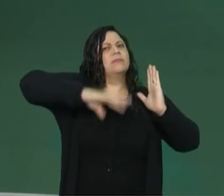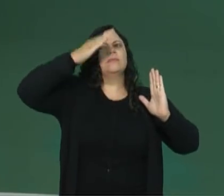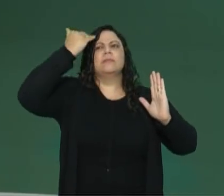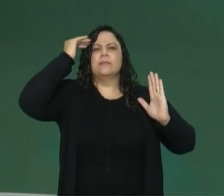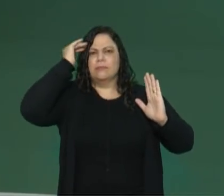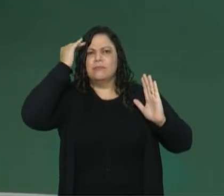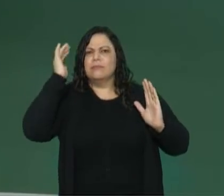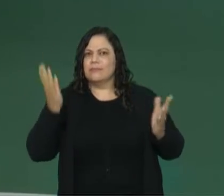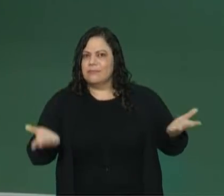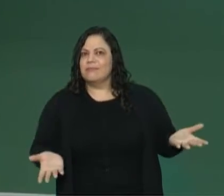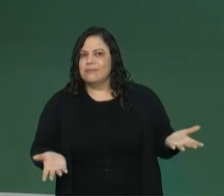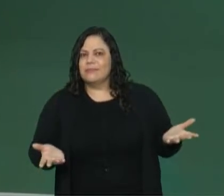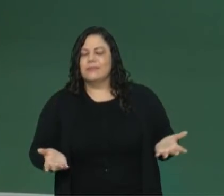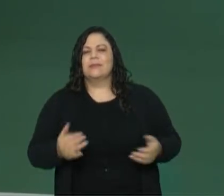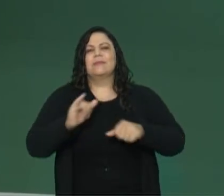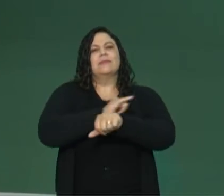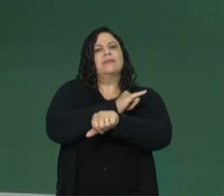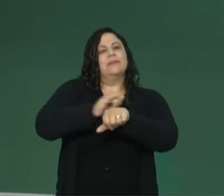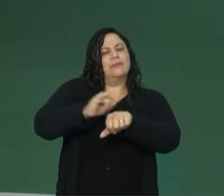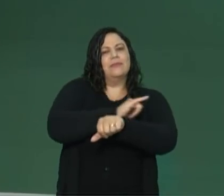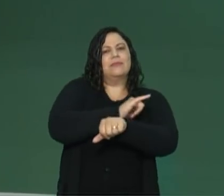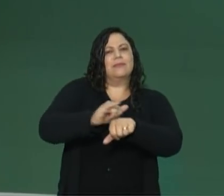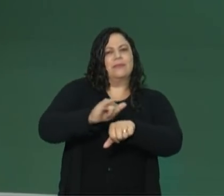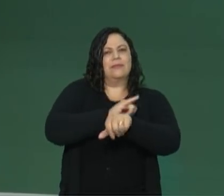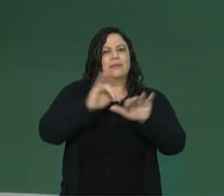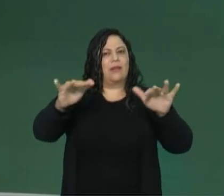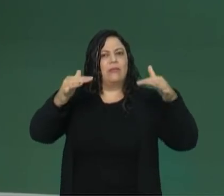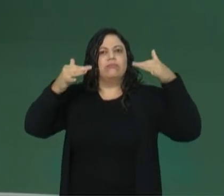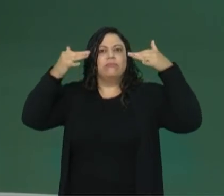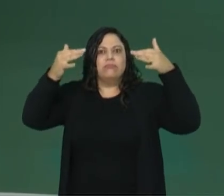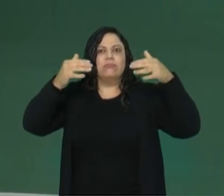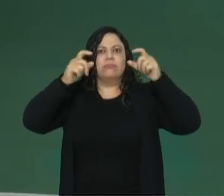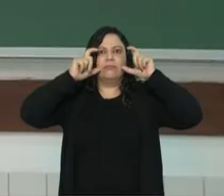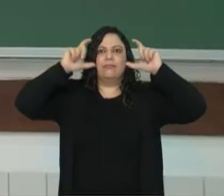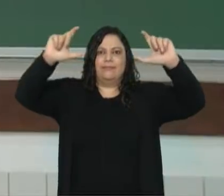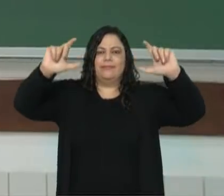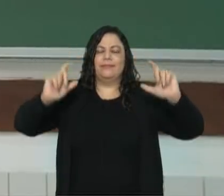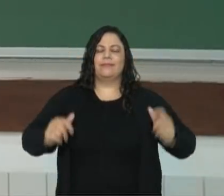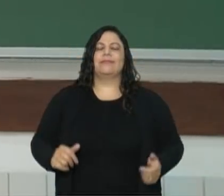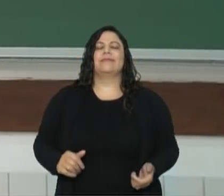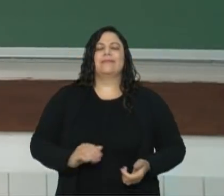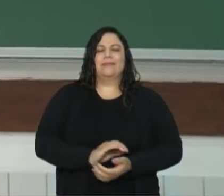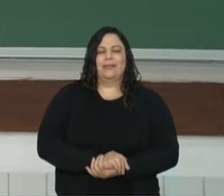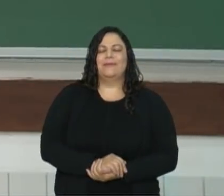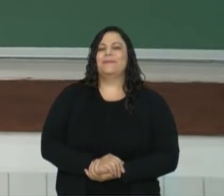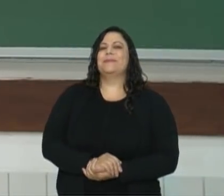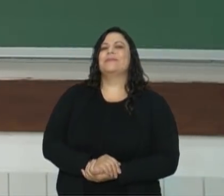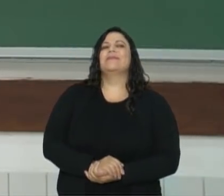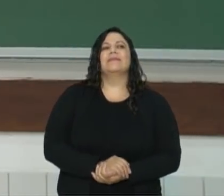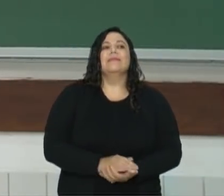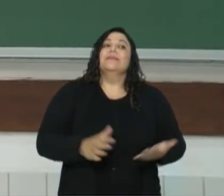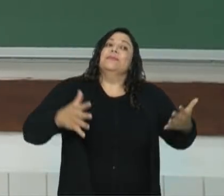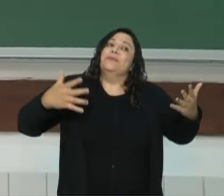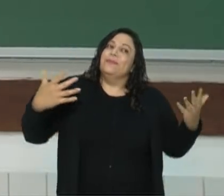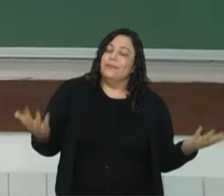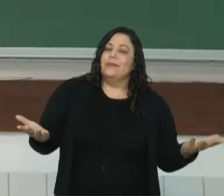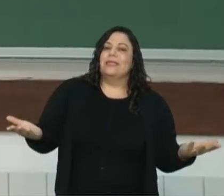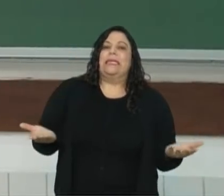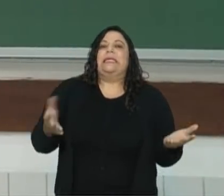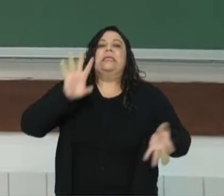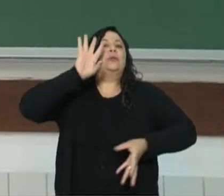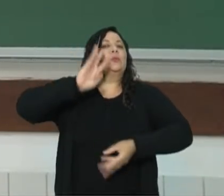é uma estratégia aí para chamar esse leitor aí, tá bom, querido? Bom, é isso. O que a gente